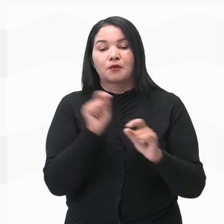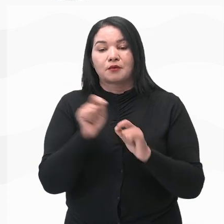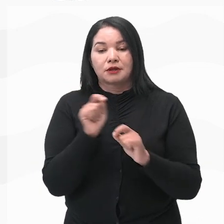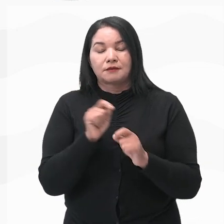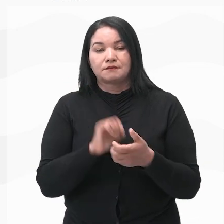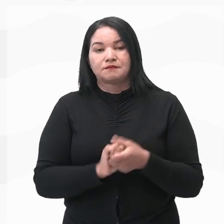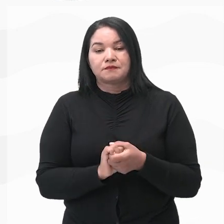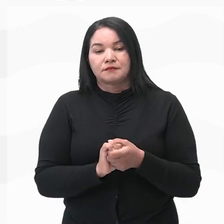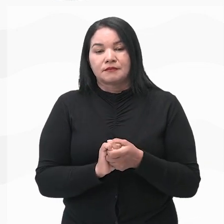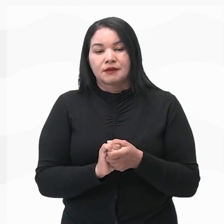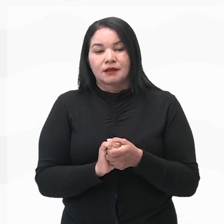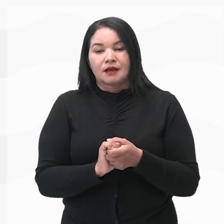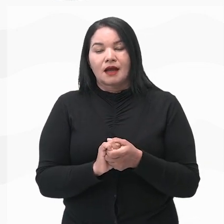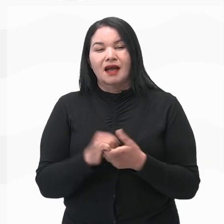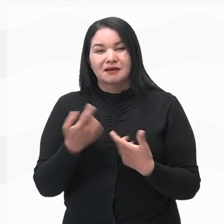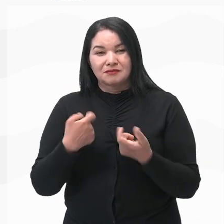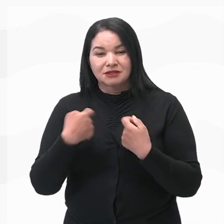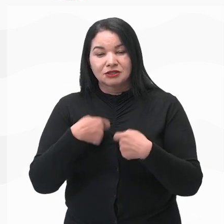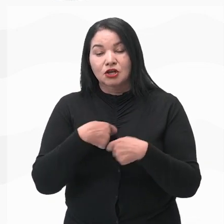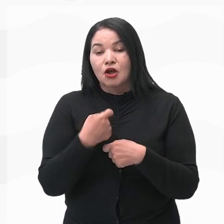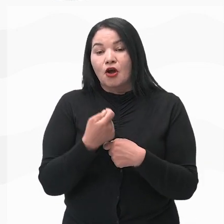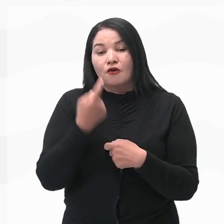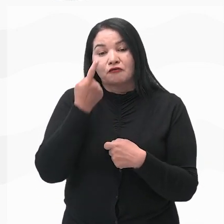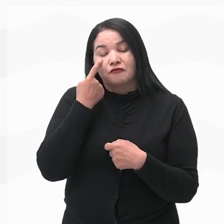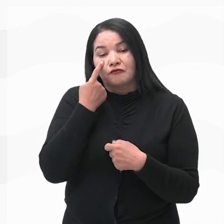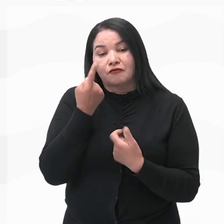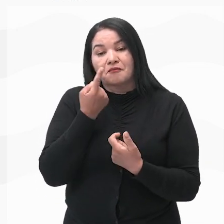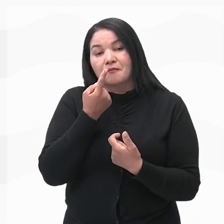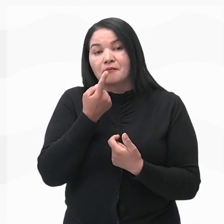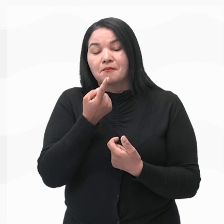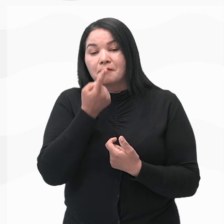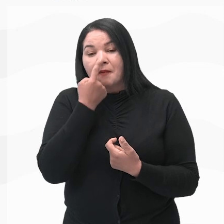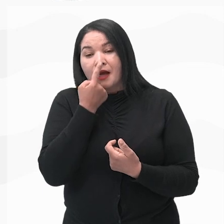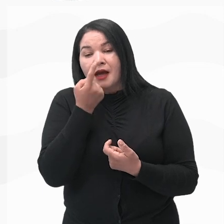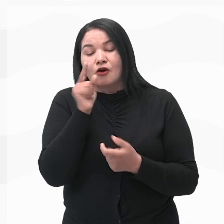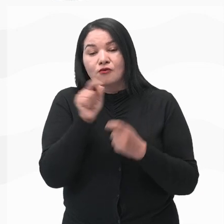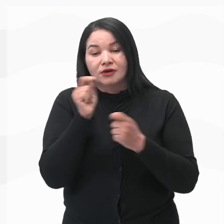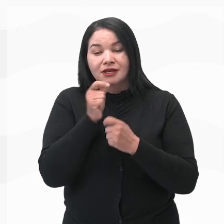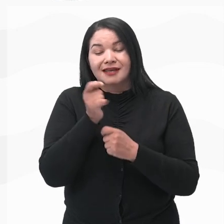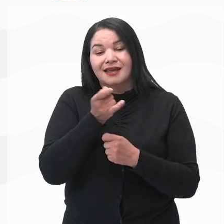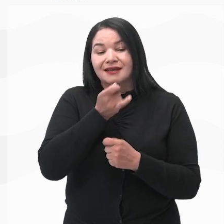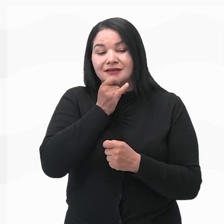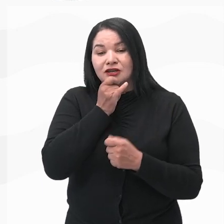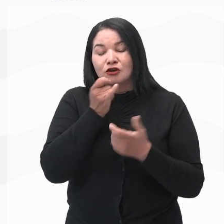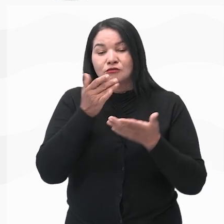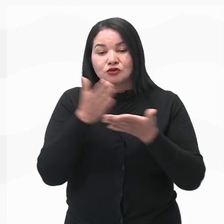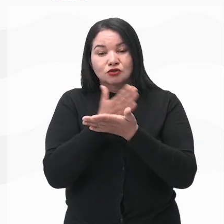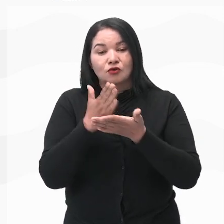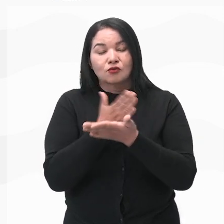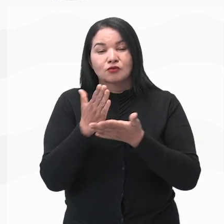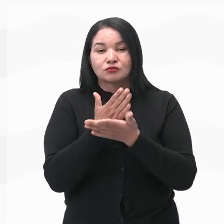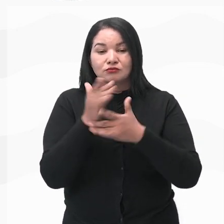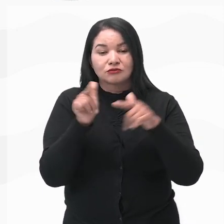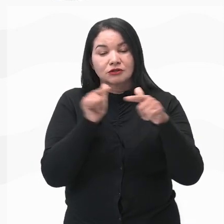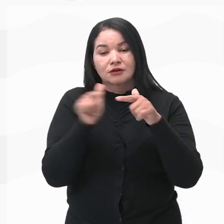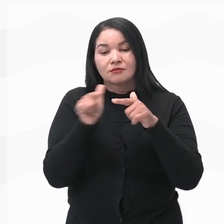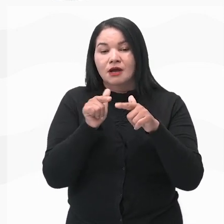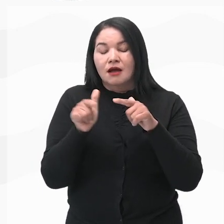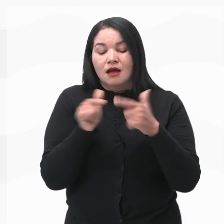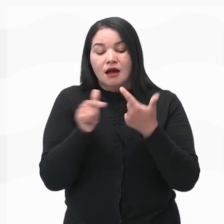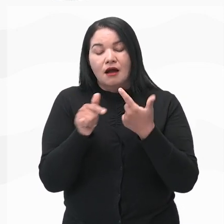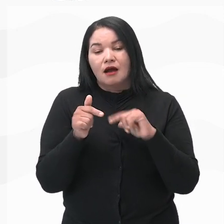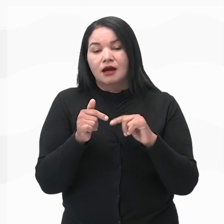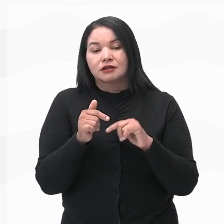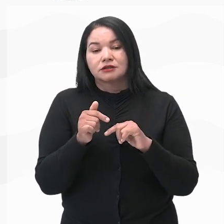muito longe para termos exemplos, né, de como lidar com esses resíduos de